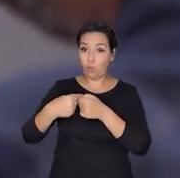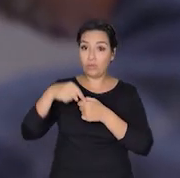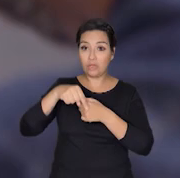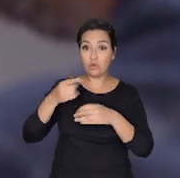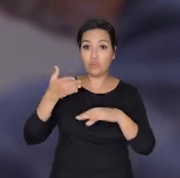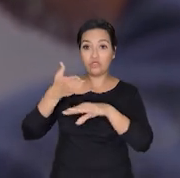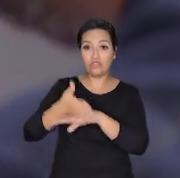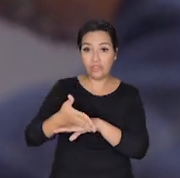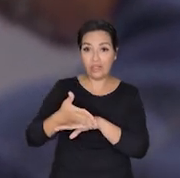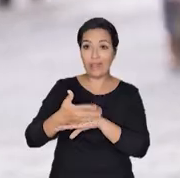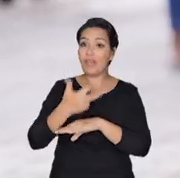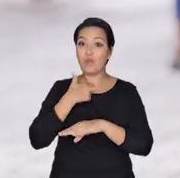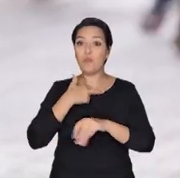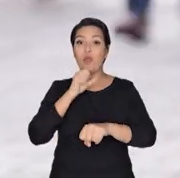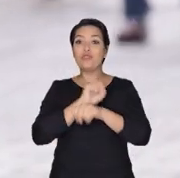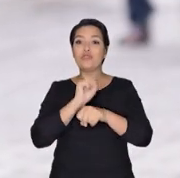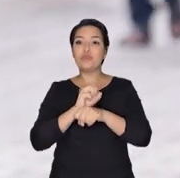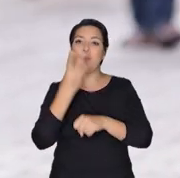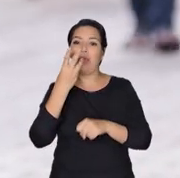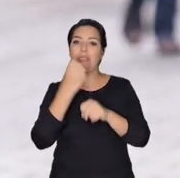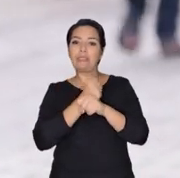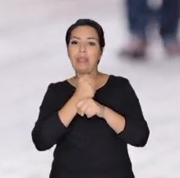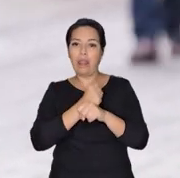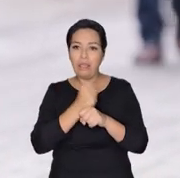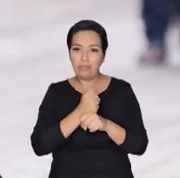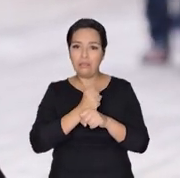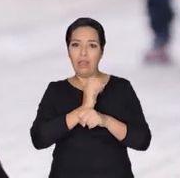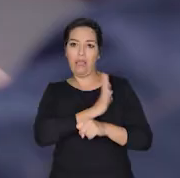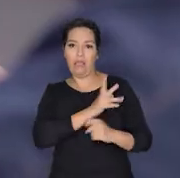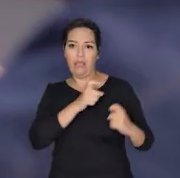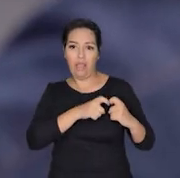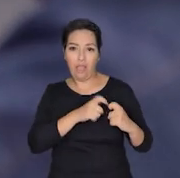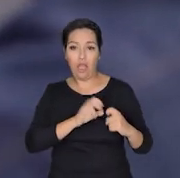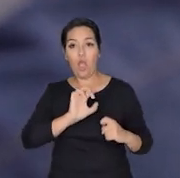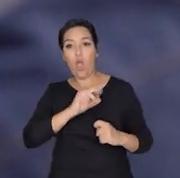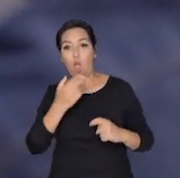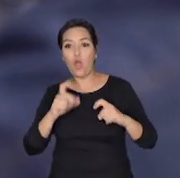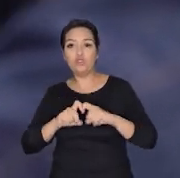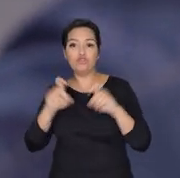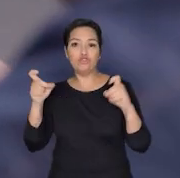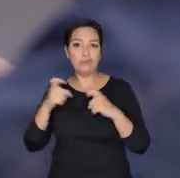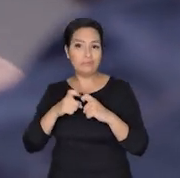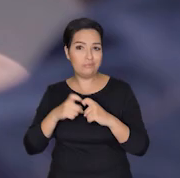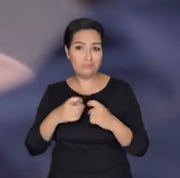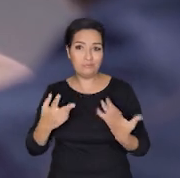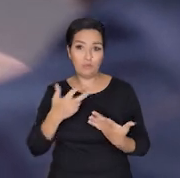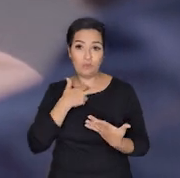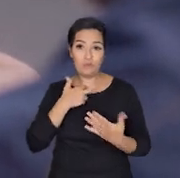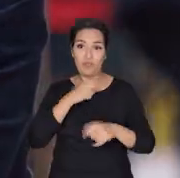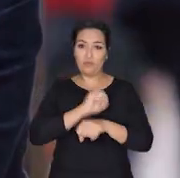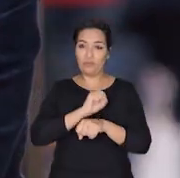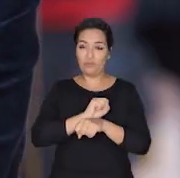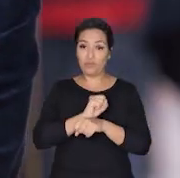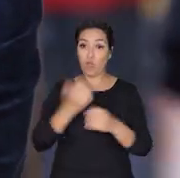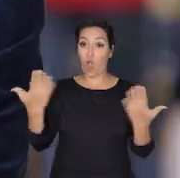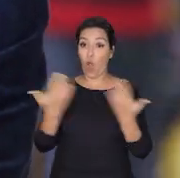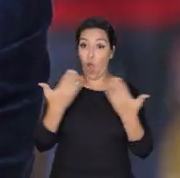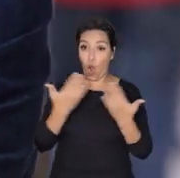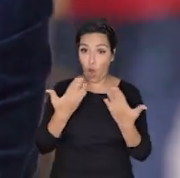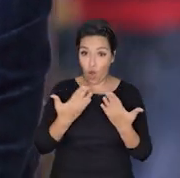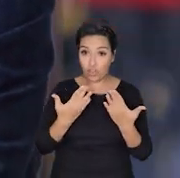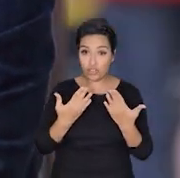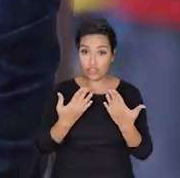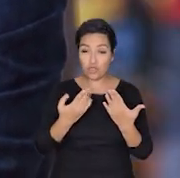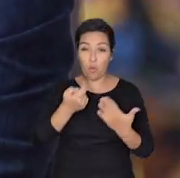ficar 3 anos esperando para ir no cardiologista ou no ginecologista. Pra você ter uma ideia, assim, o governador hoje gasta quase